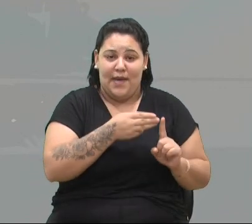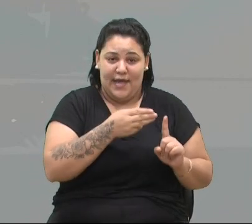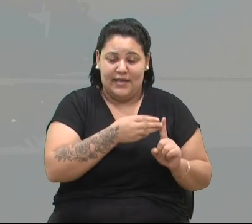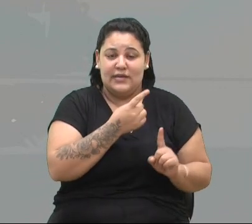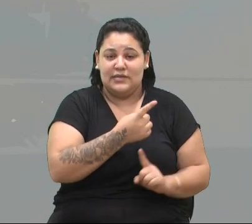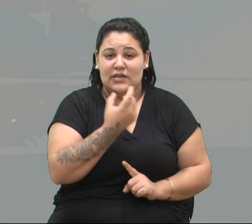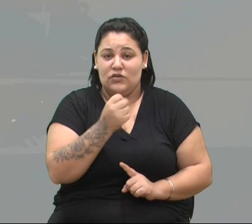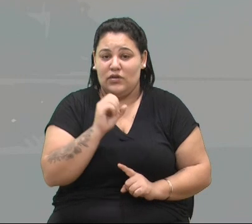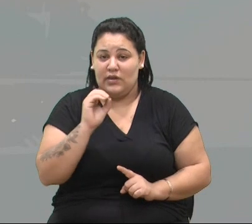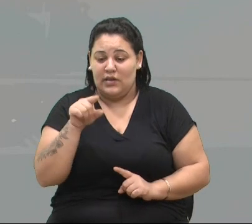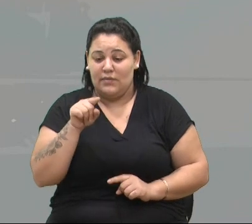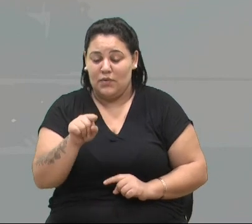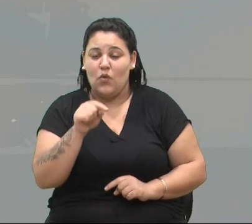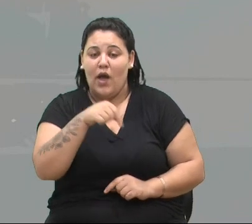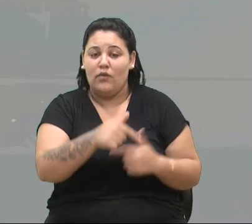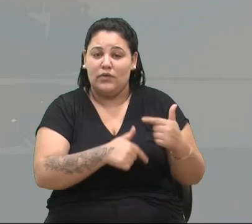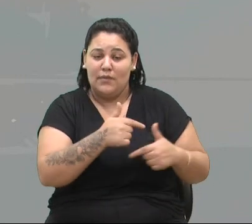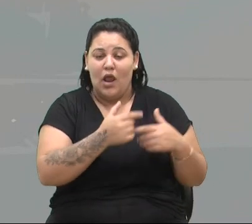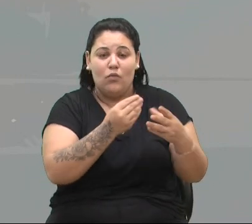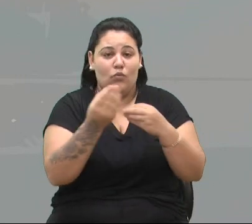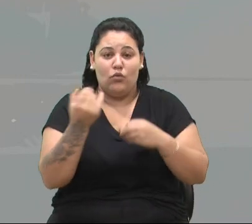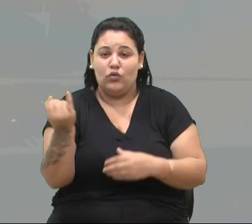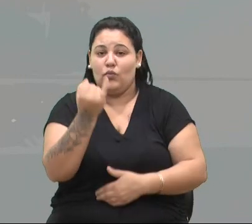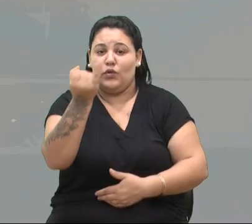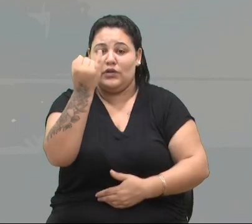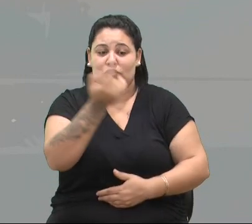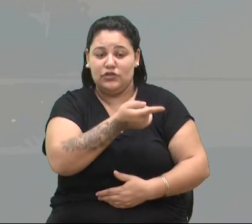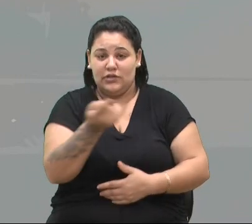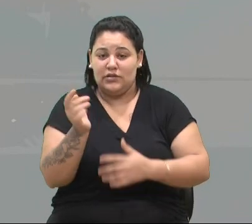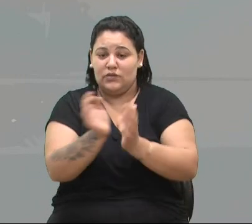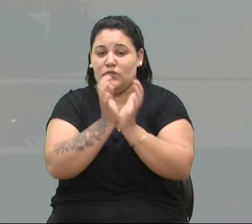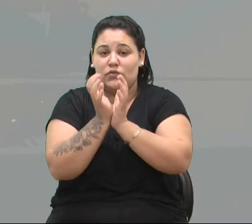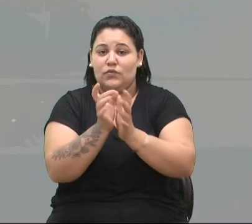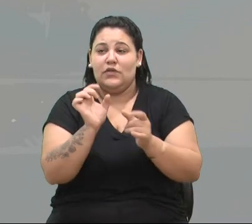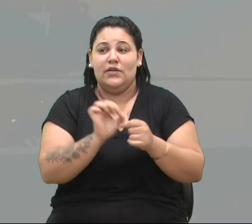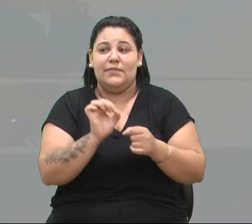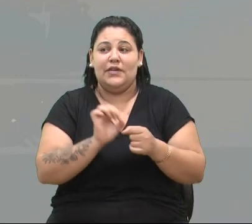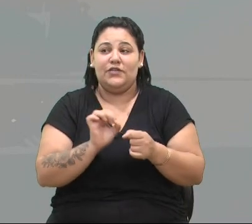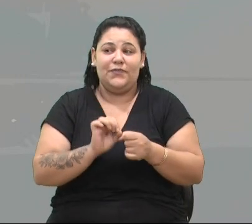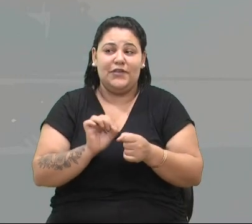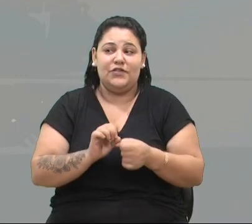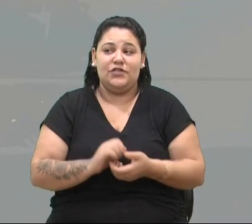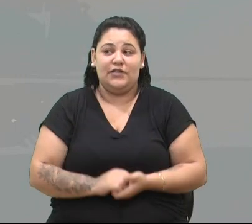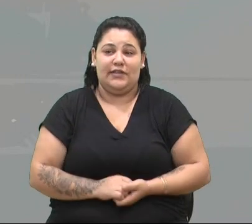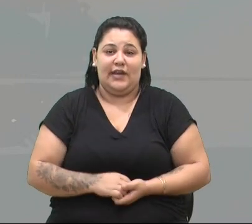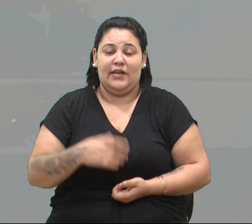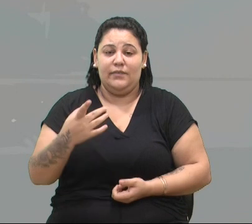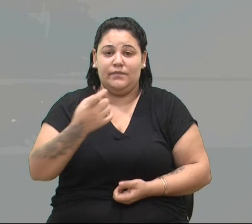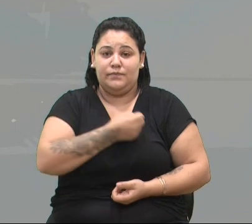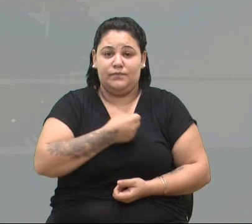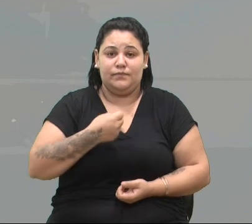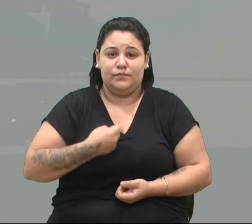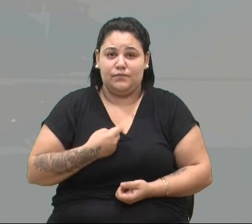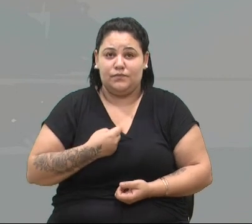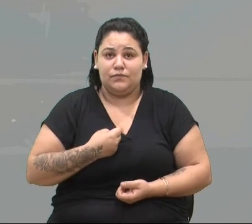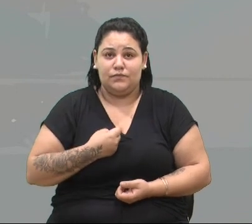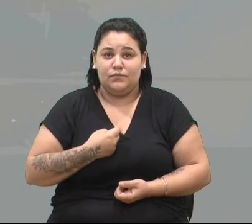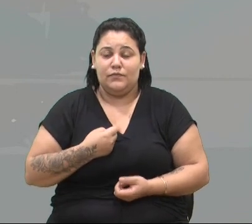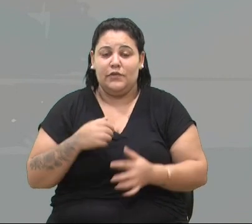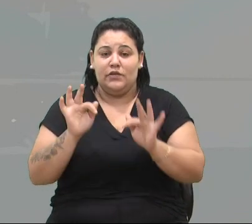muito importante que essas equipes fazem. O número de famílias acompanhadas pelo